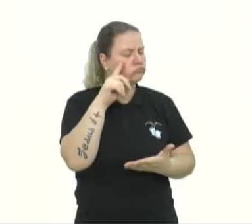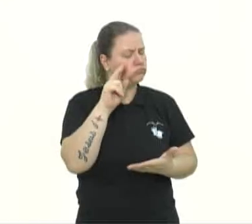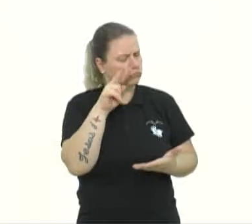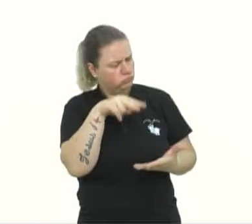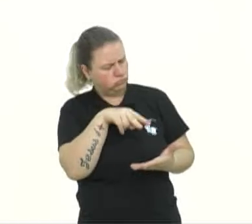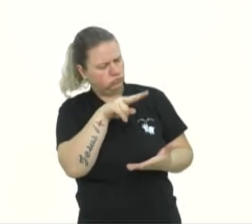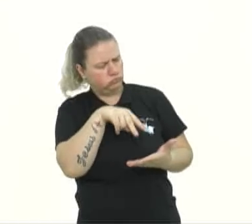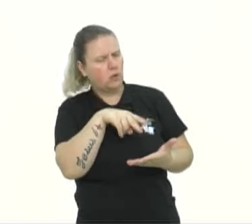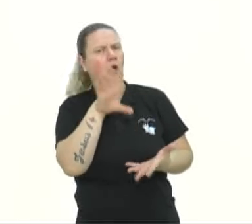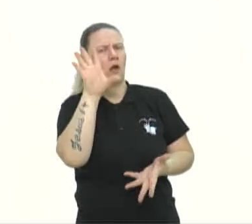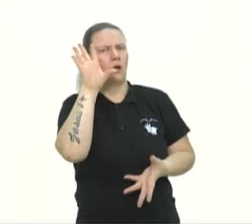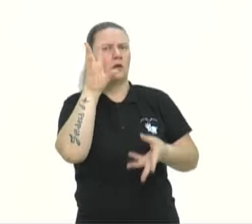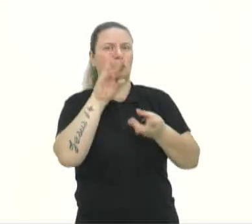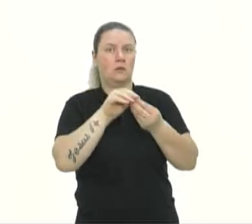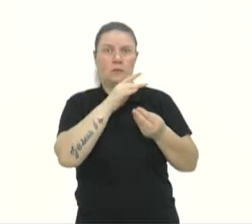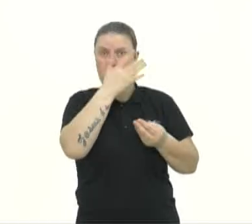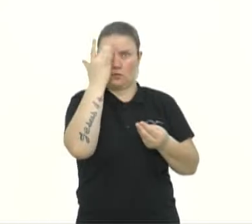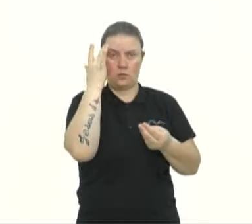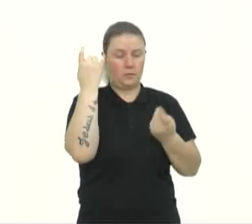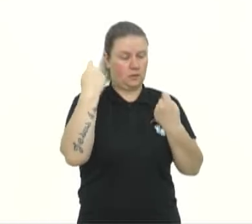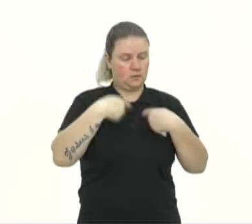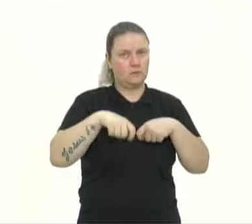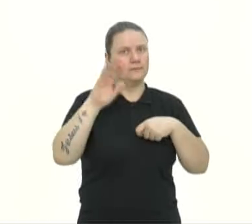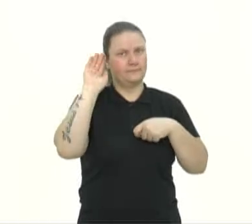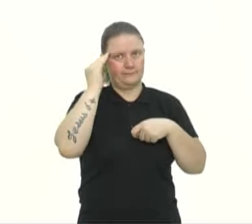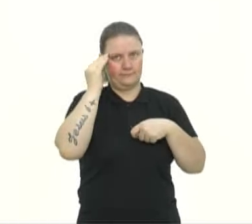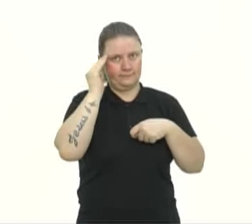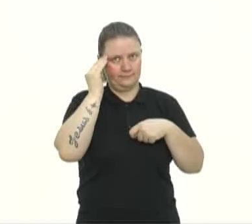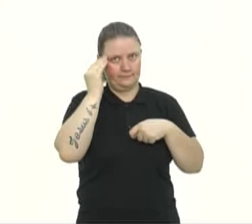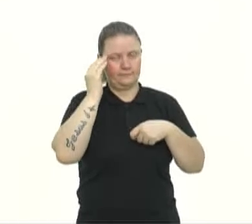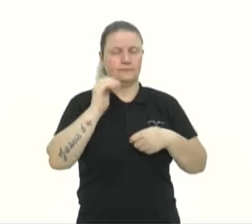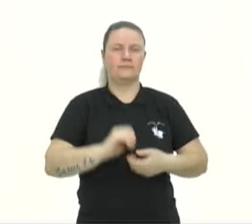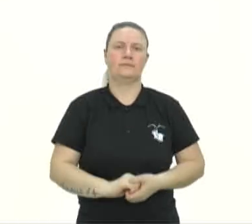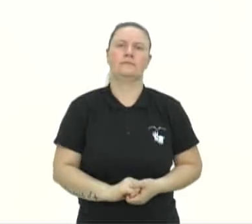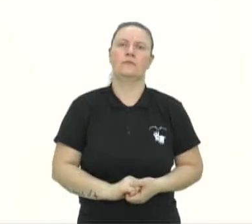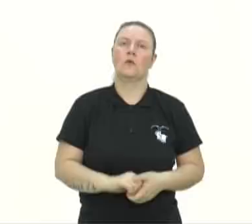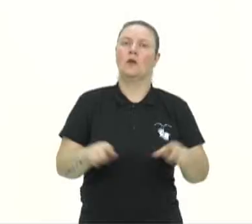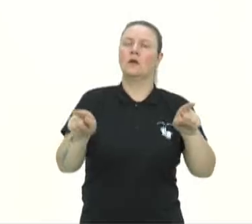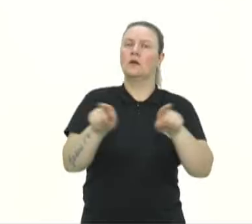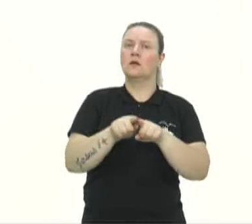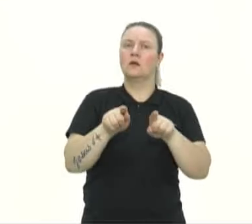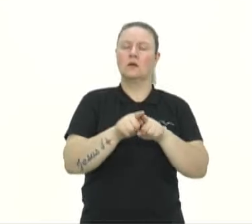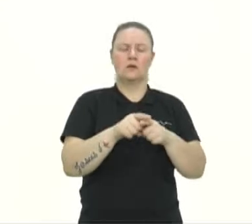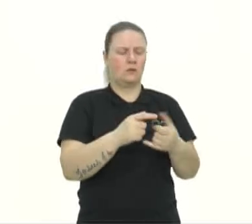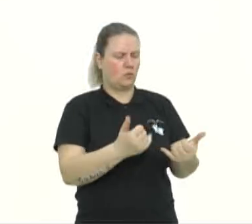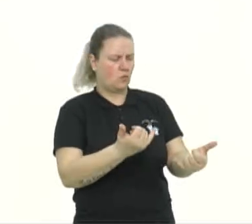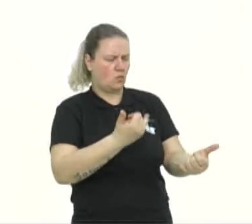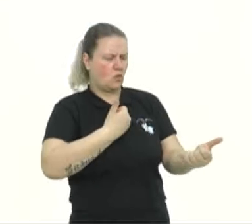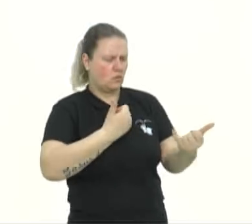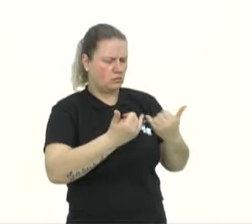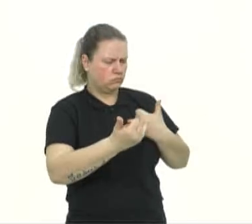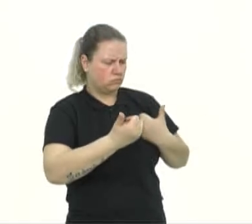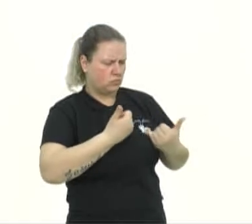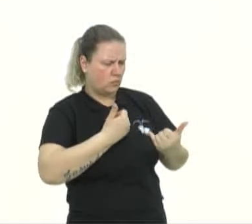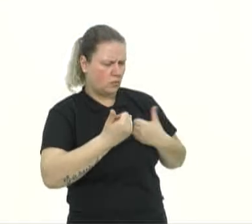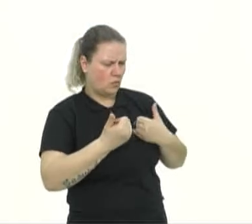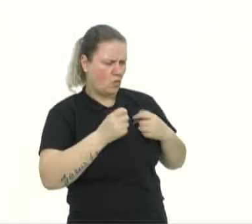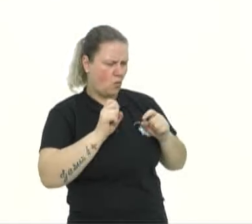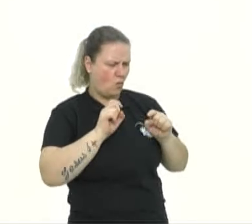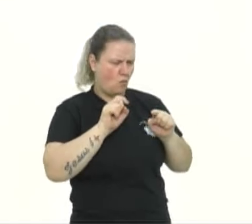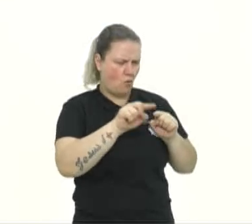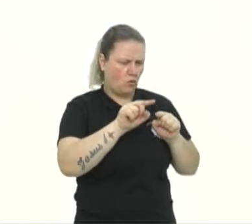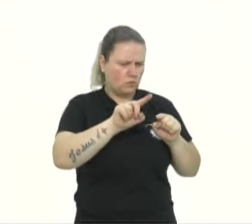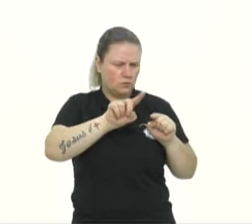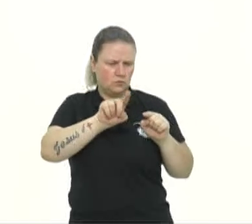está sendo dito, né? A compreensão da mensagem ocorre pelo uso correto da